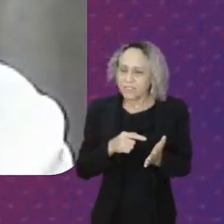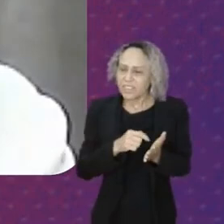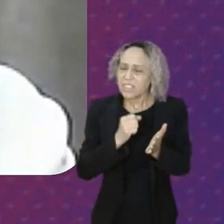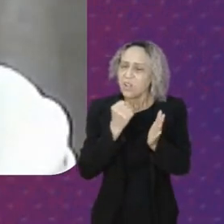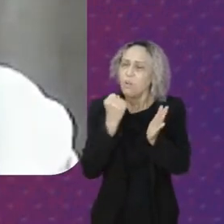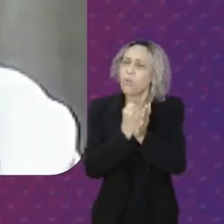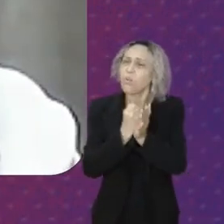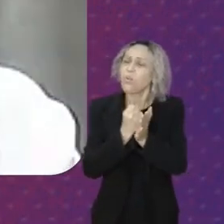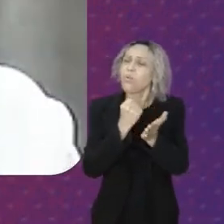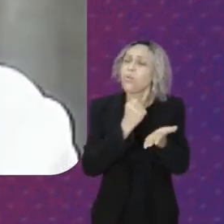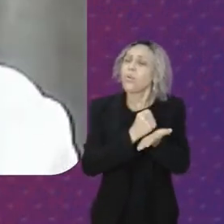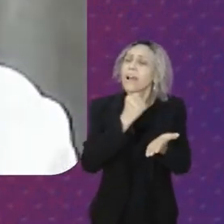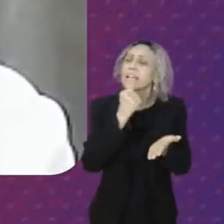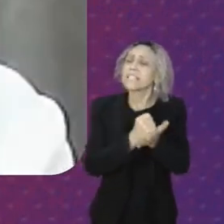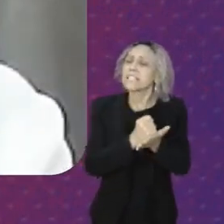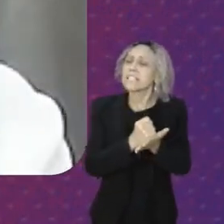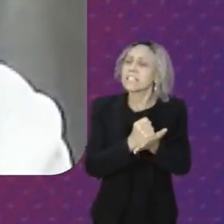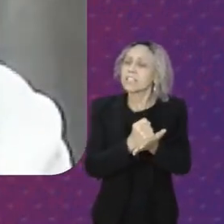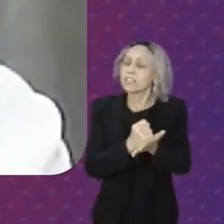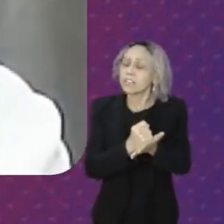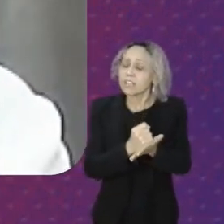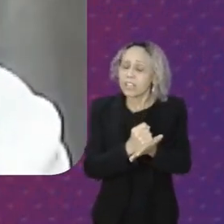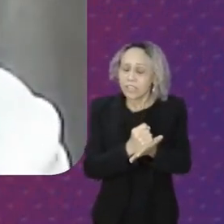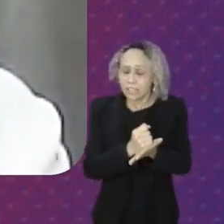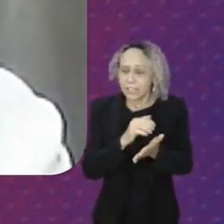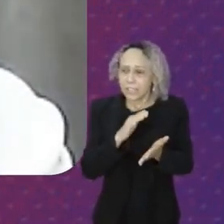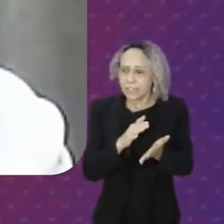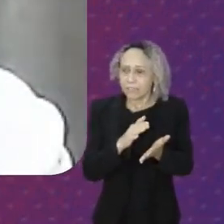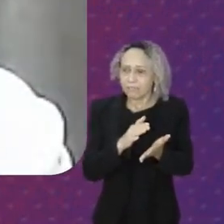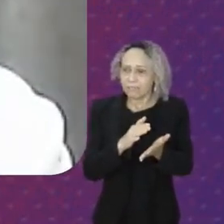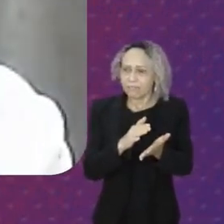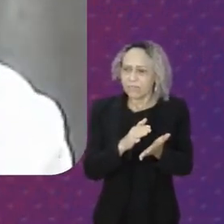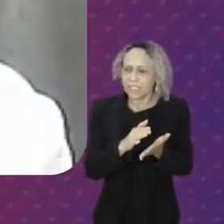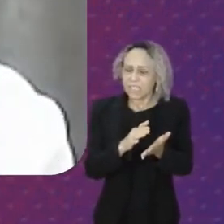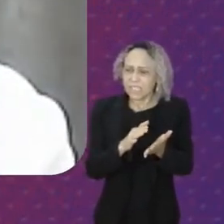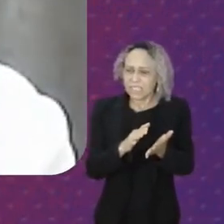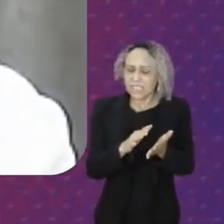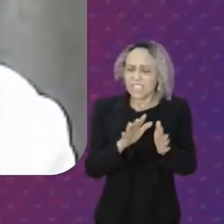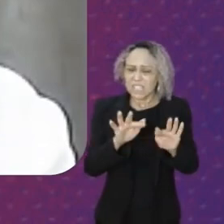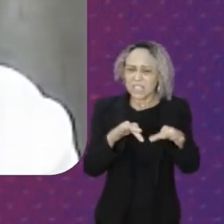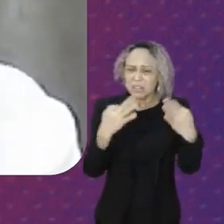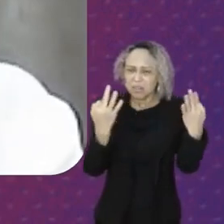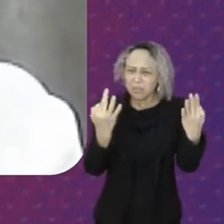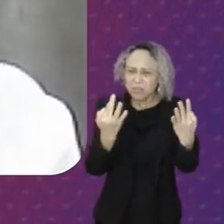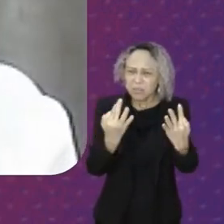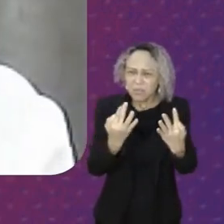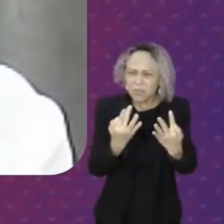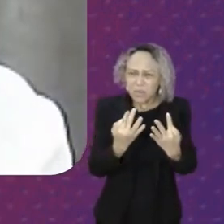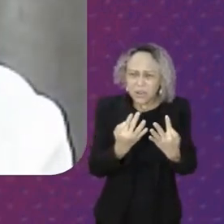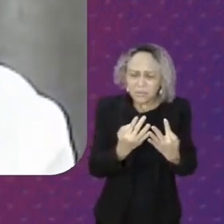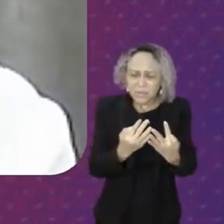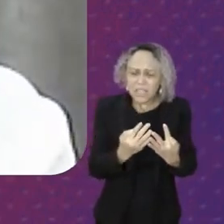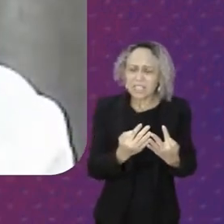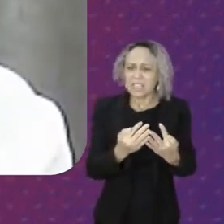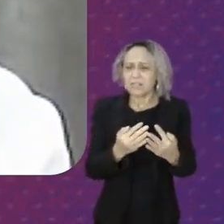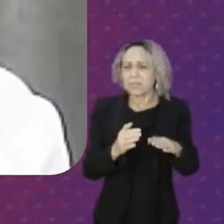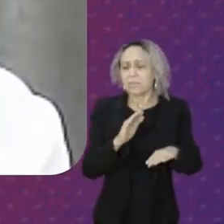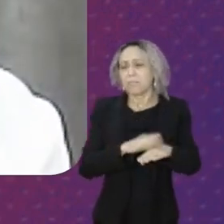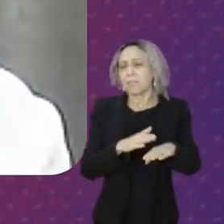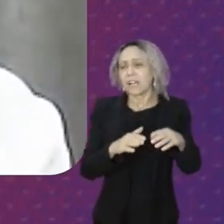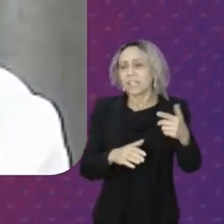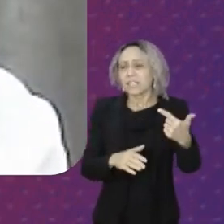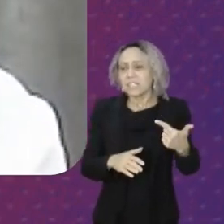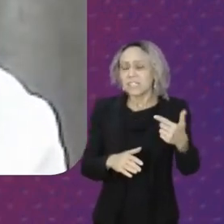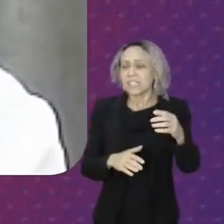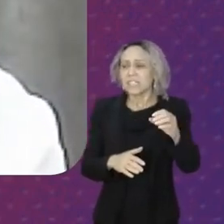17.820 famílias registradas como extremamente pobres, pobreza extrema. Entretanto, passado um